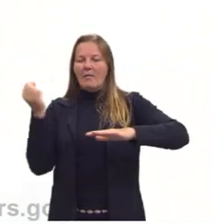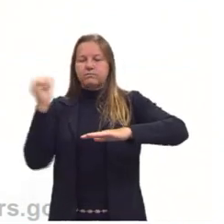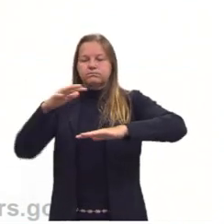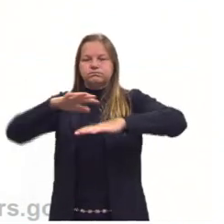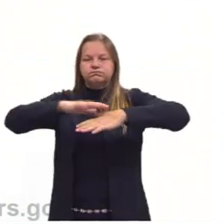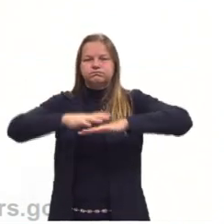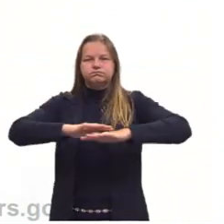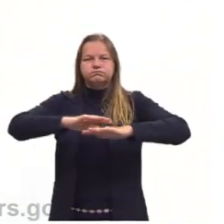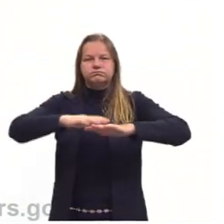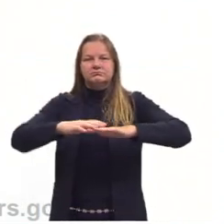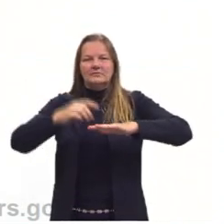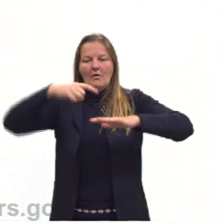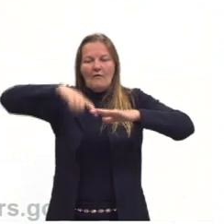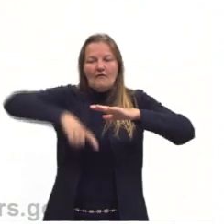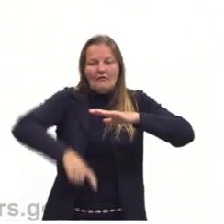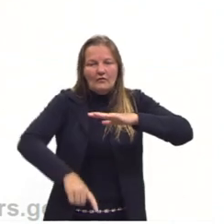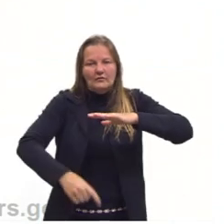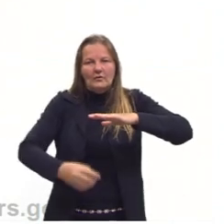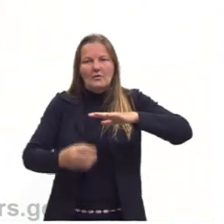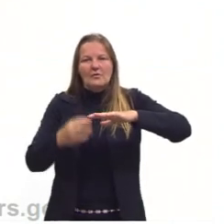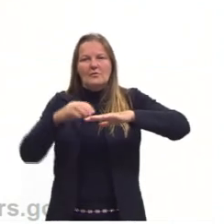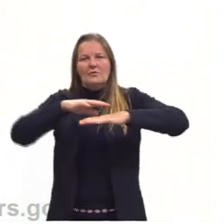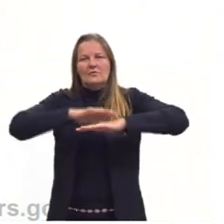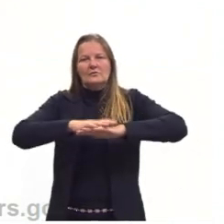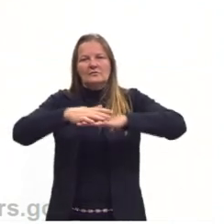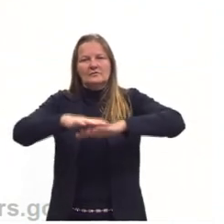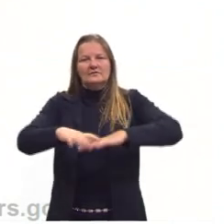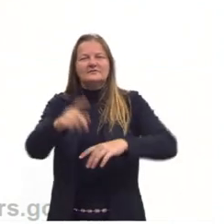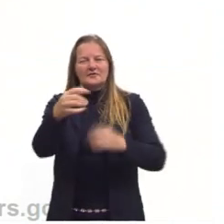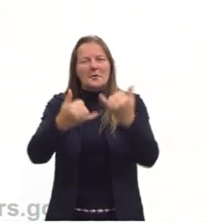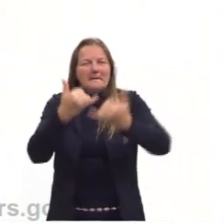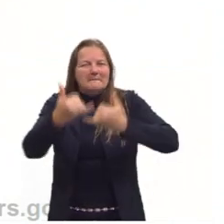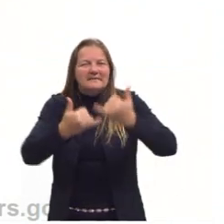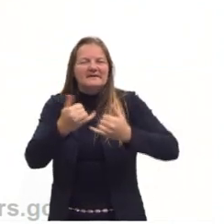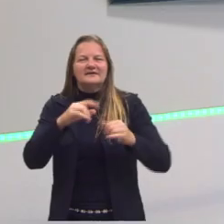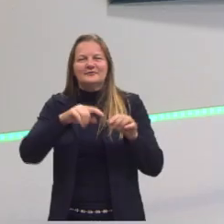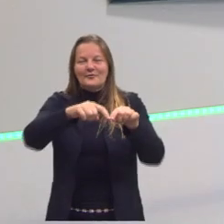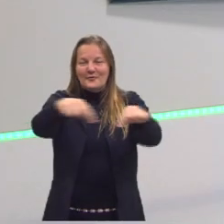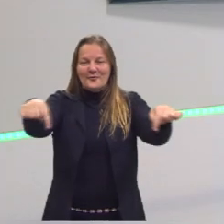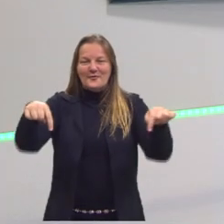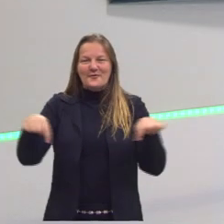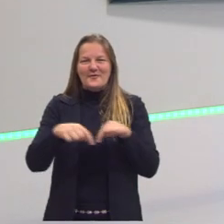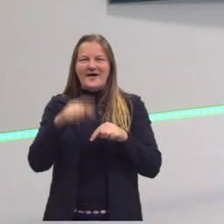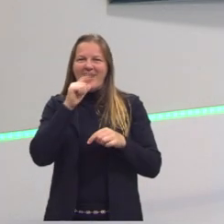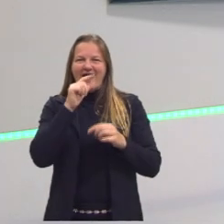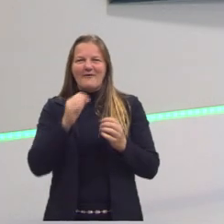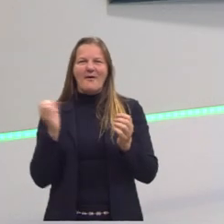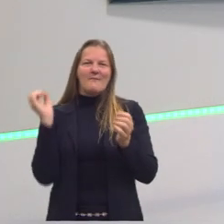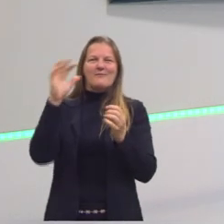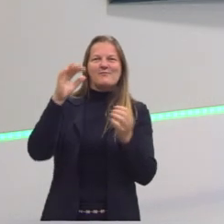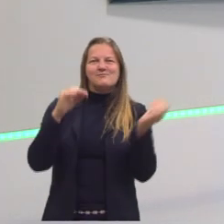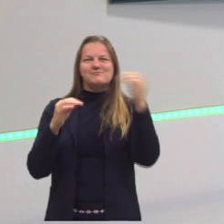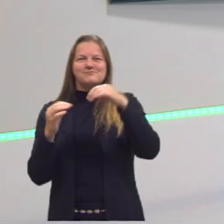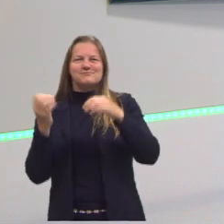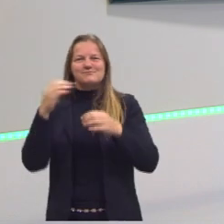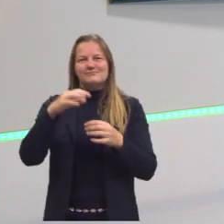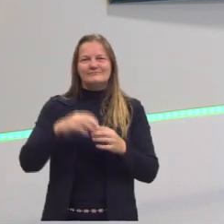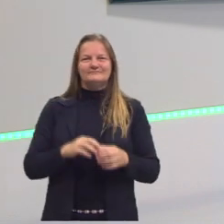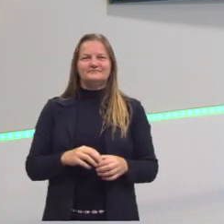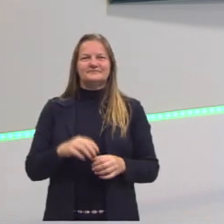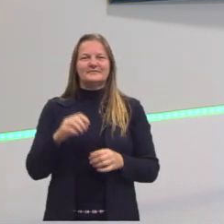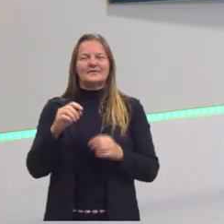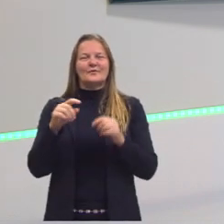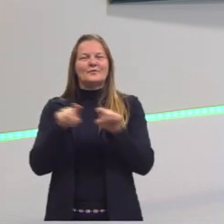Talvez seja até uma brincadeira que você já fizeram em casa né na piscina brincar com a bola na piscina ou às vezes até